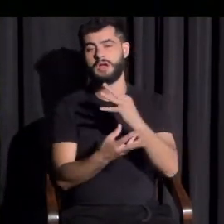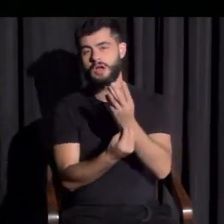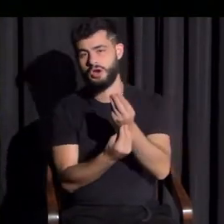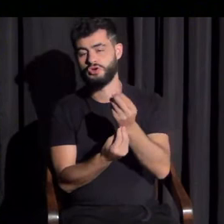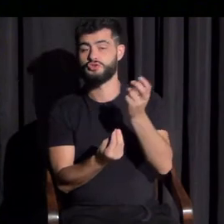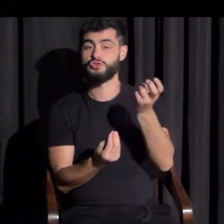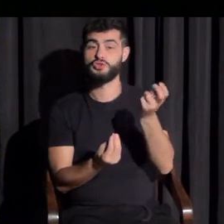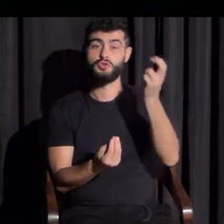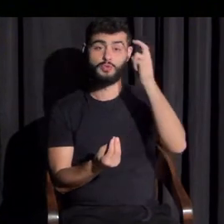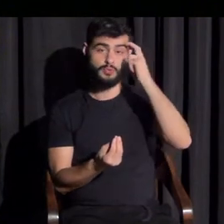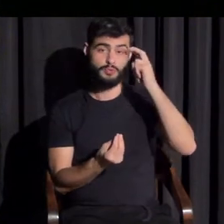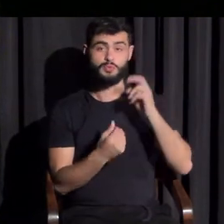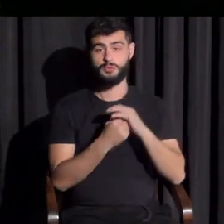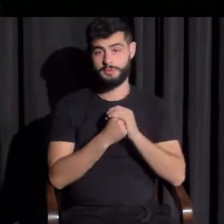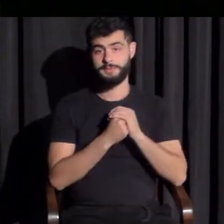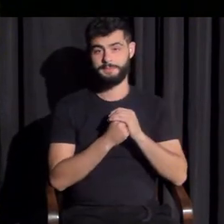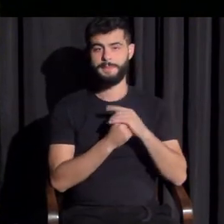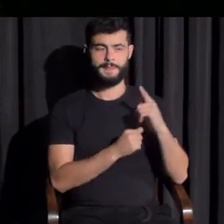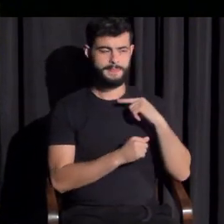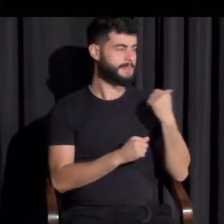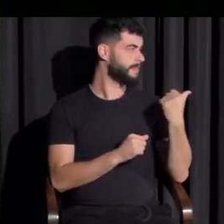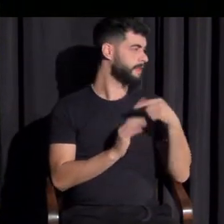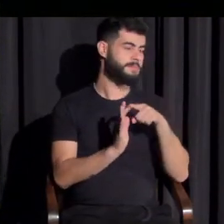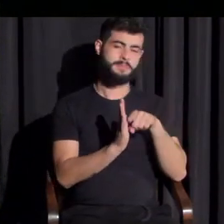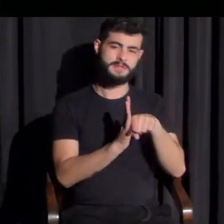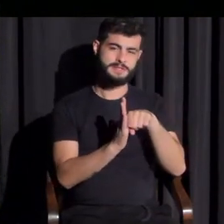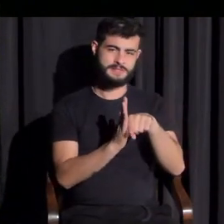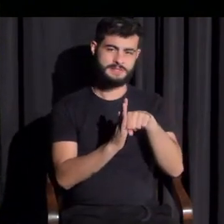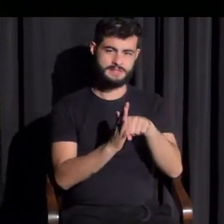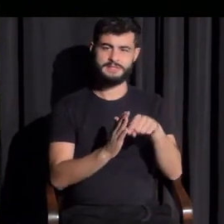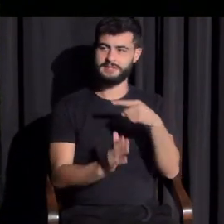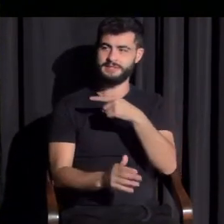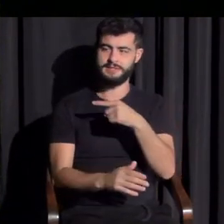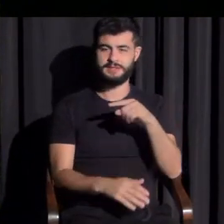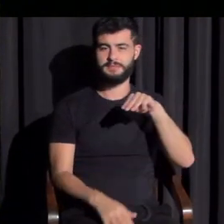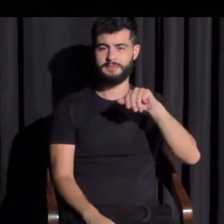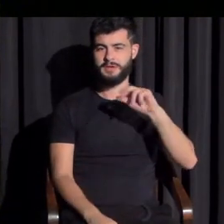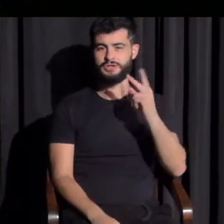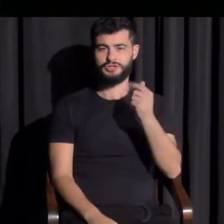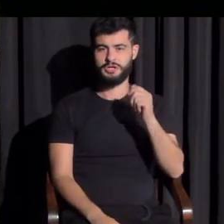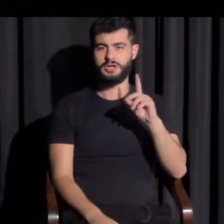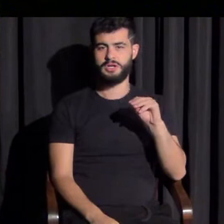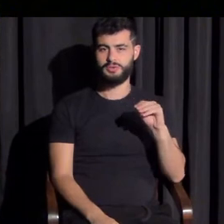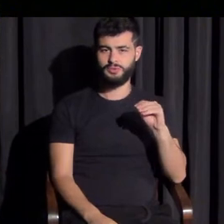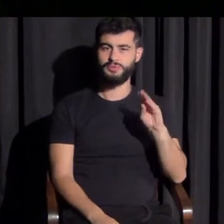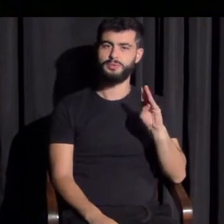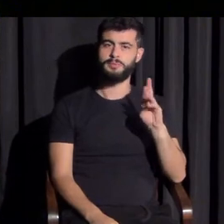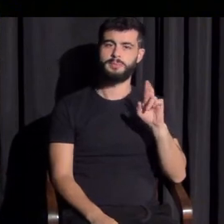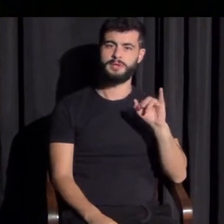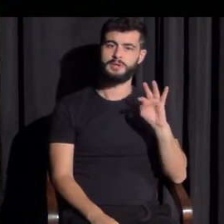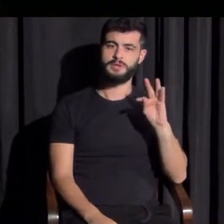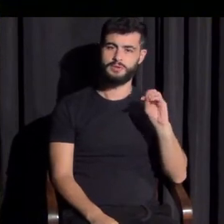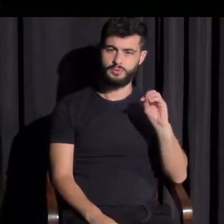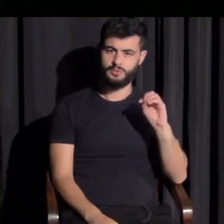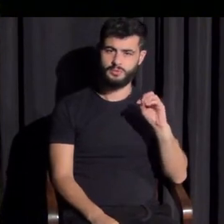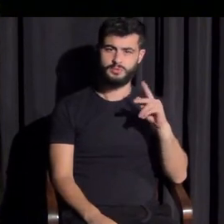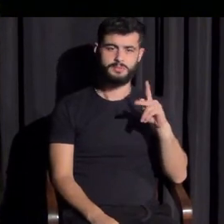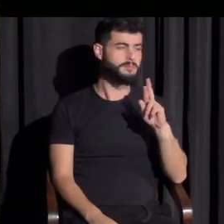uma pesquisa realizada também por esses autores, né, Machado, Brito, Prazeres e Pacheco, mostra